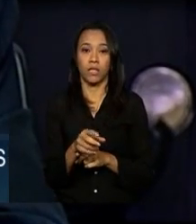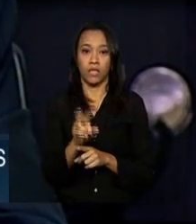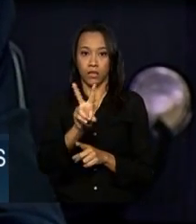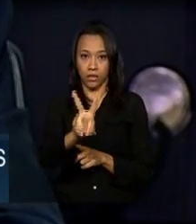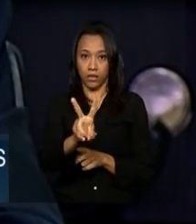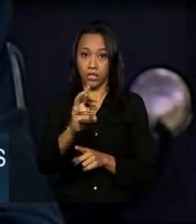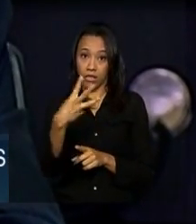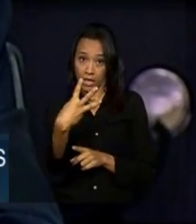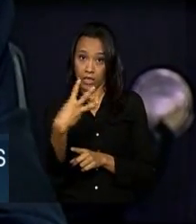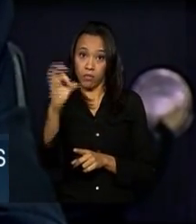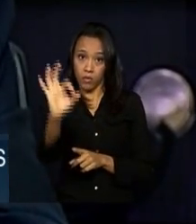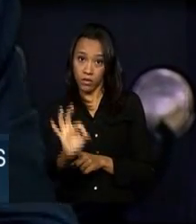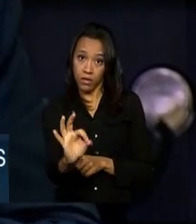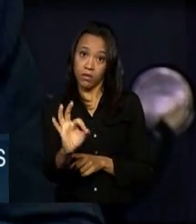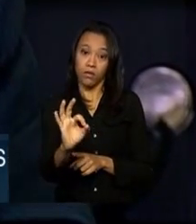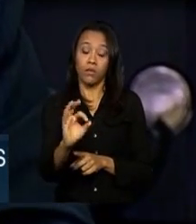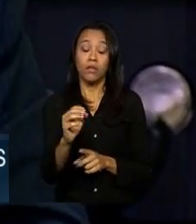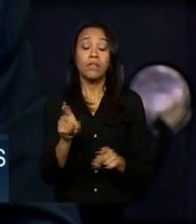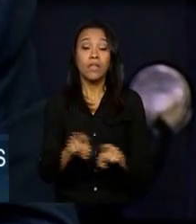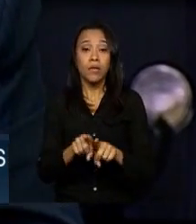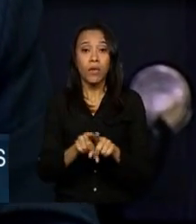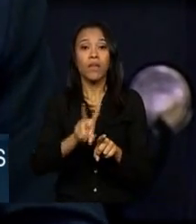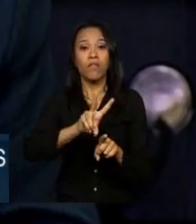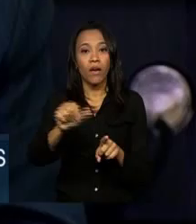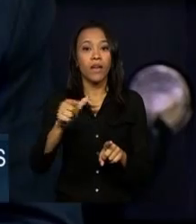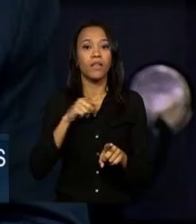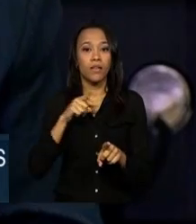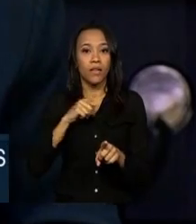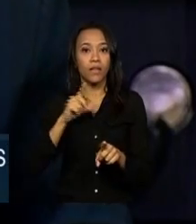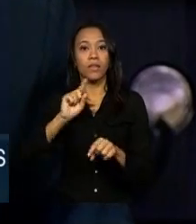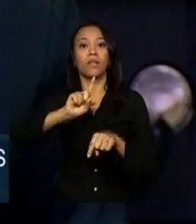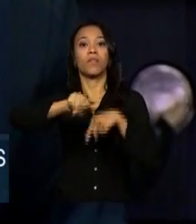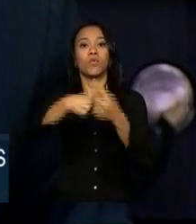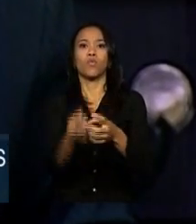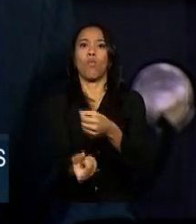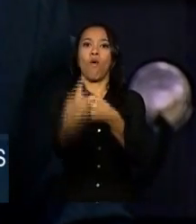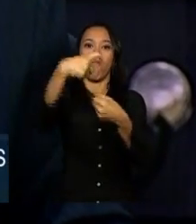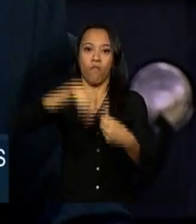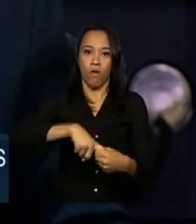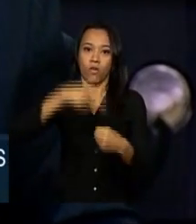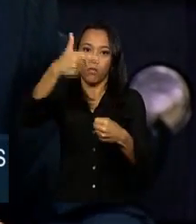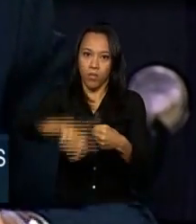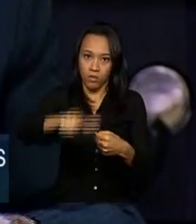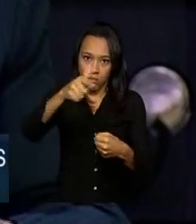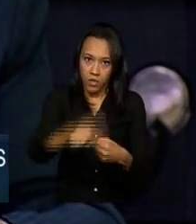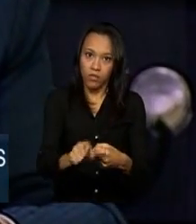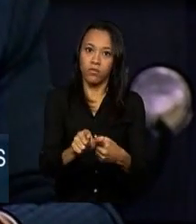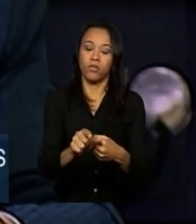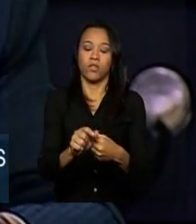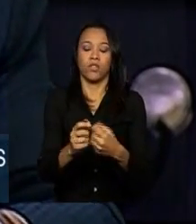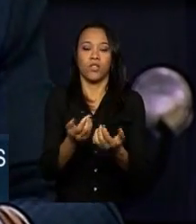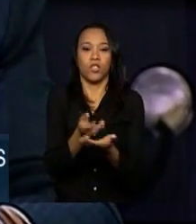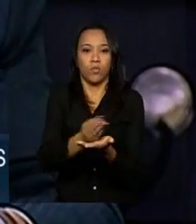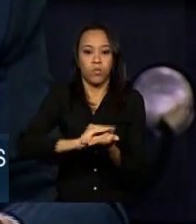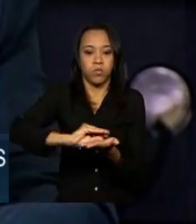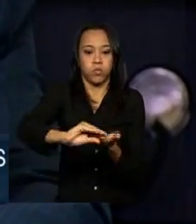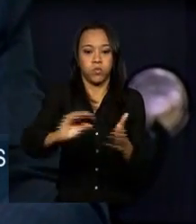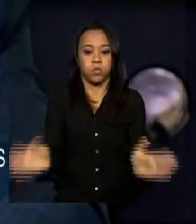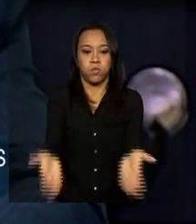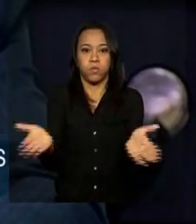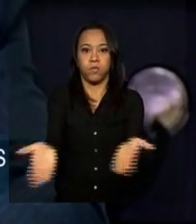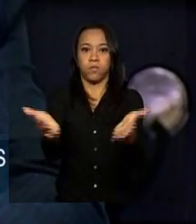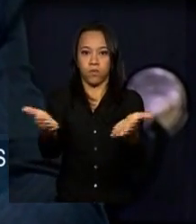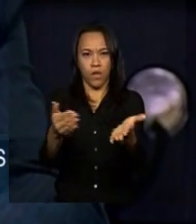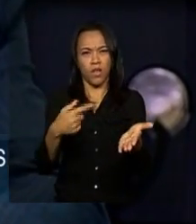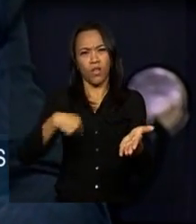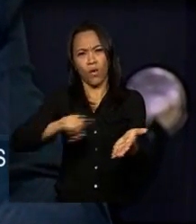3% ele vai ter uma tendência também de crescimento e de retomada de investimentos nós não vamos eh acreditar